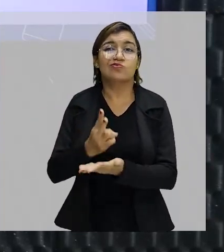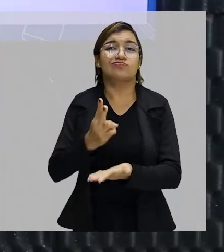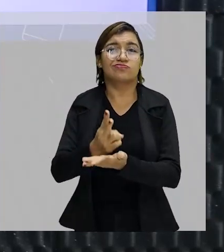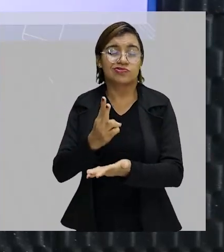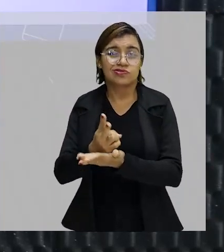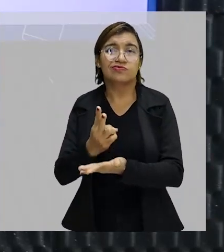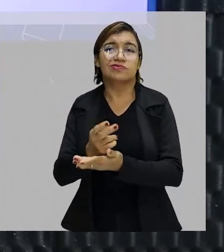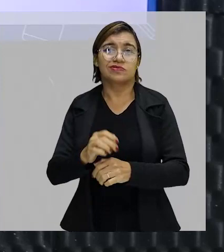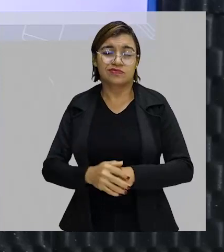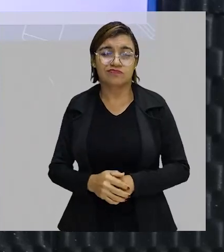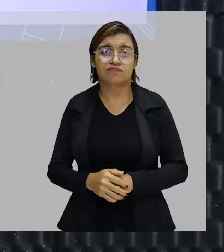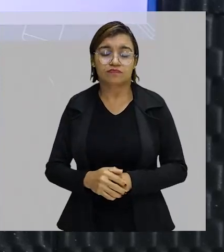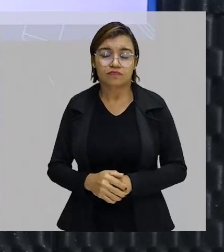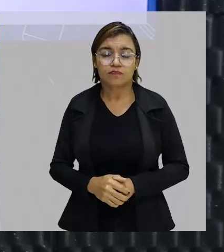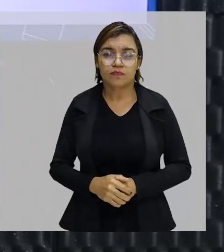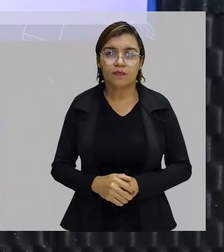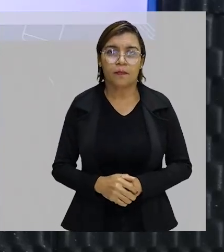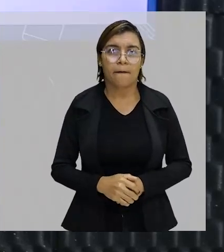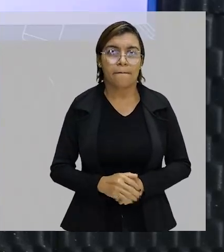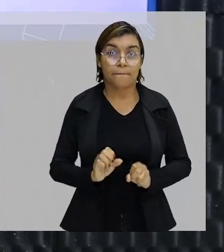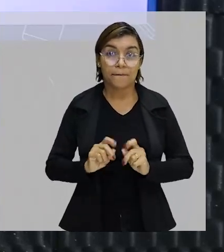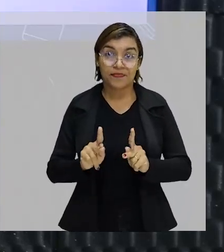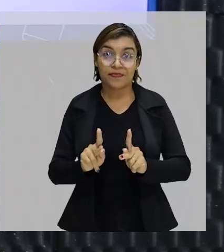se estabelecendo, ok?